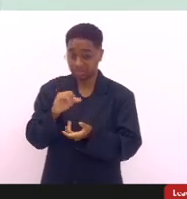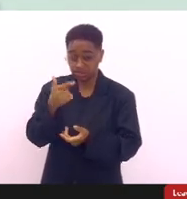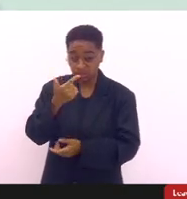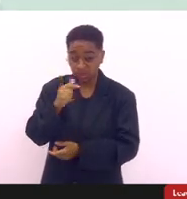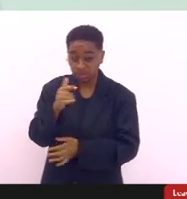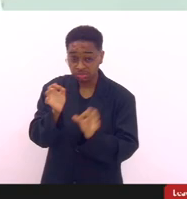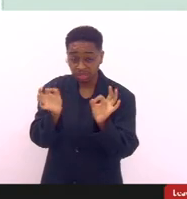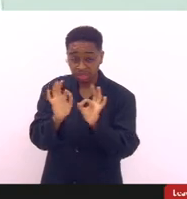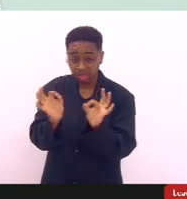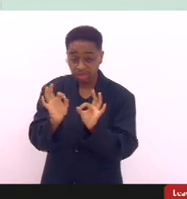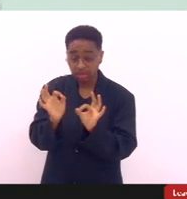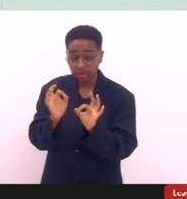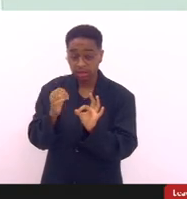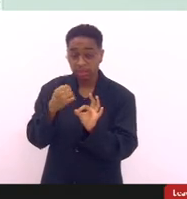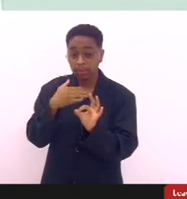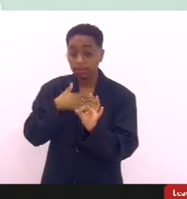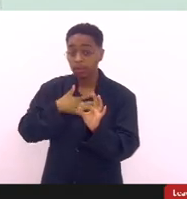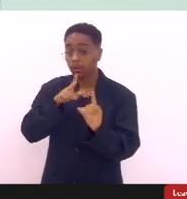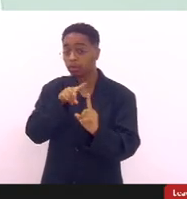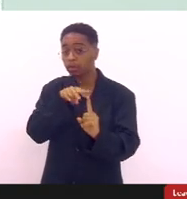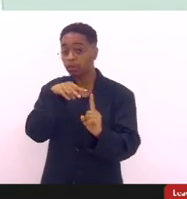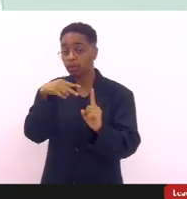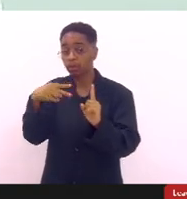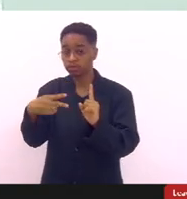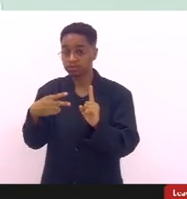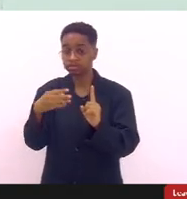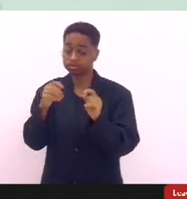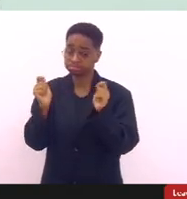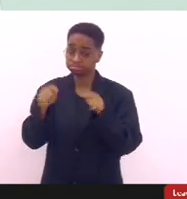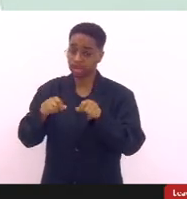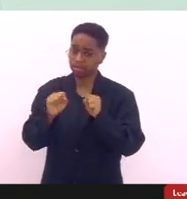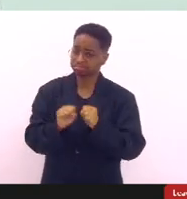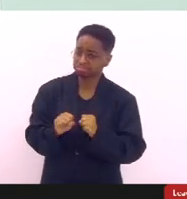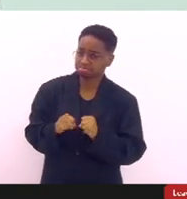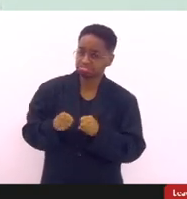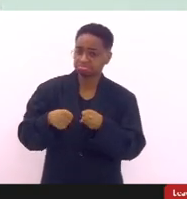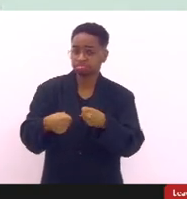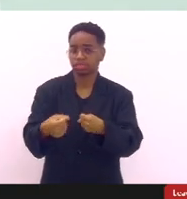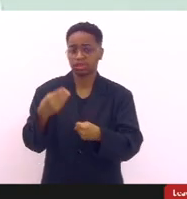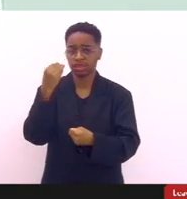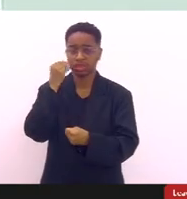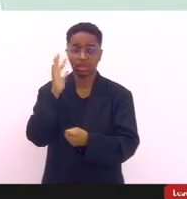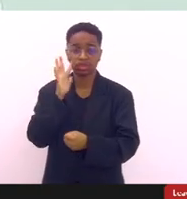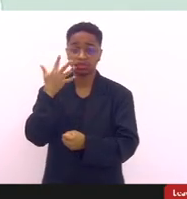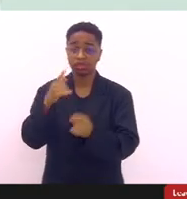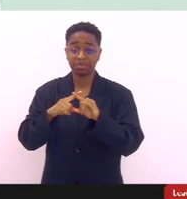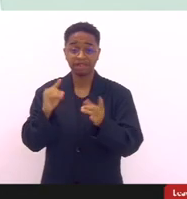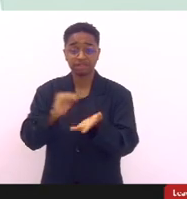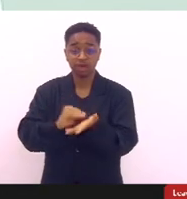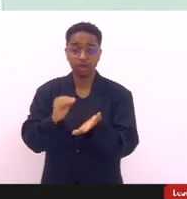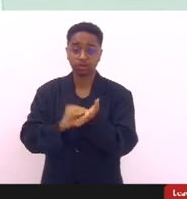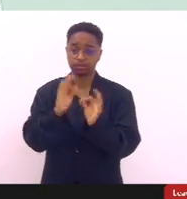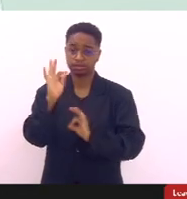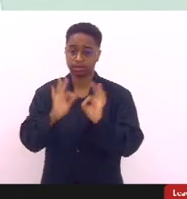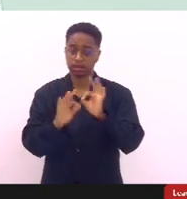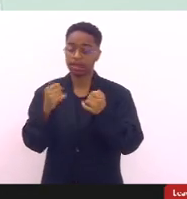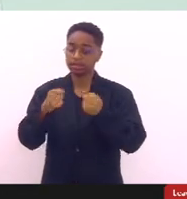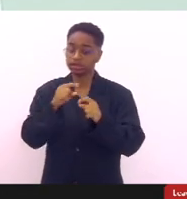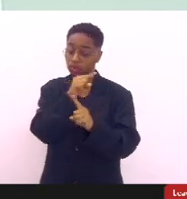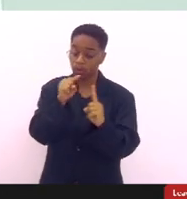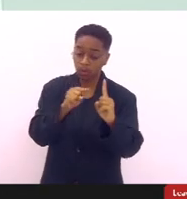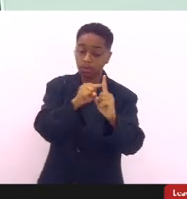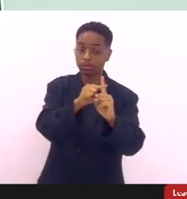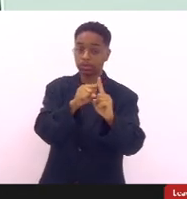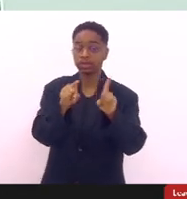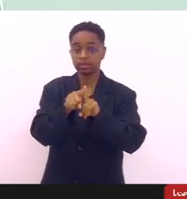no entendimento, por mais esforço que se faça, não tem planejamento. Tem que ter meta e tem